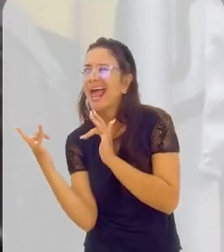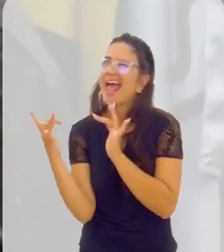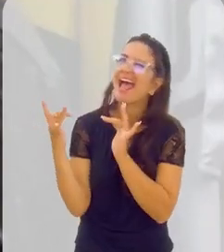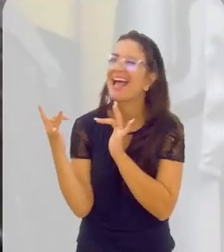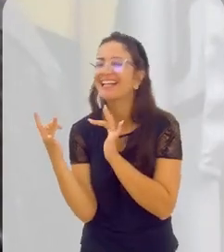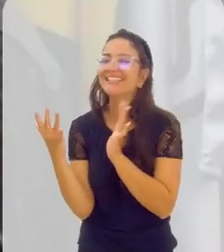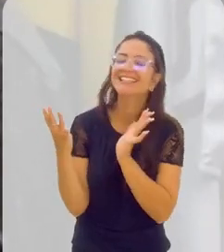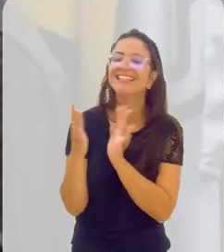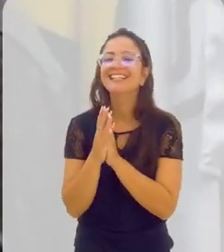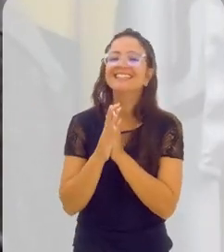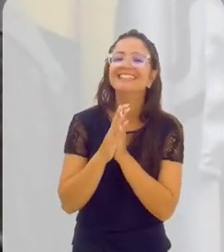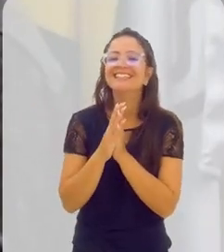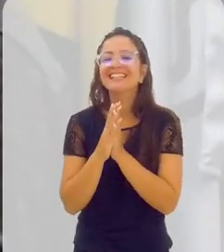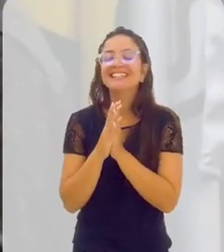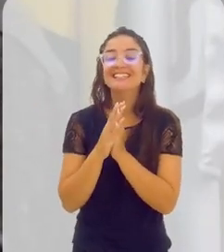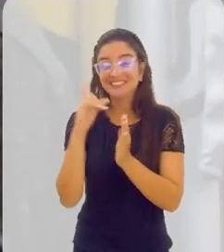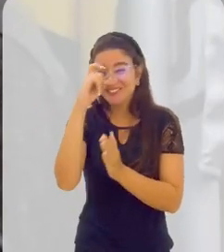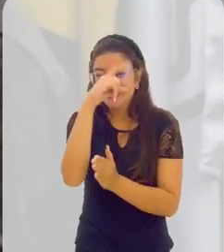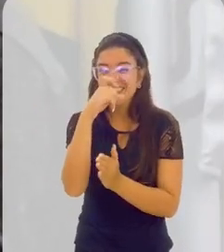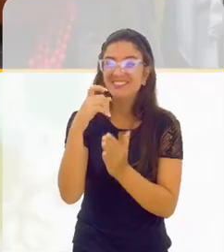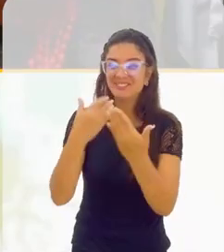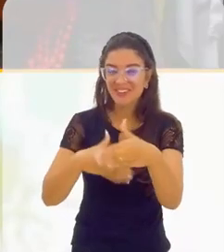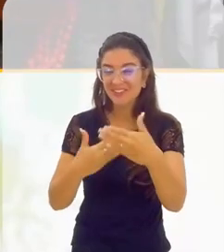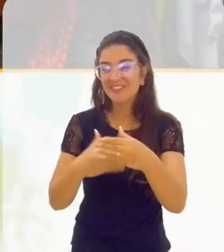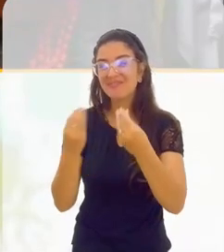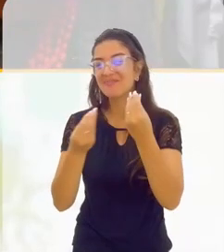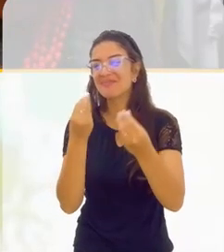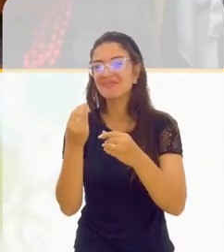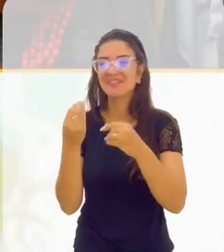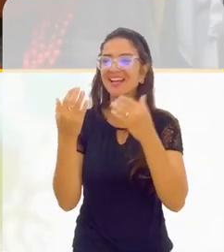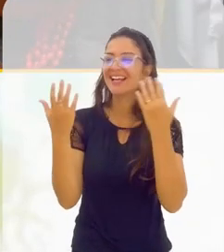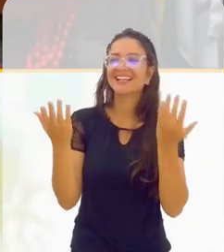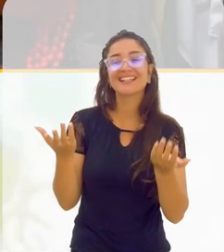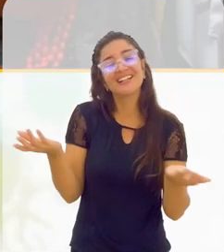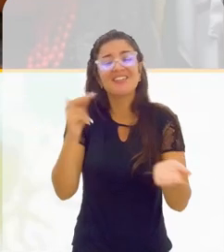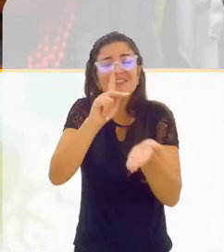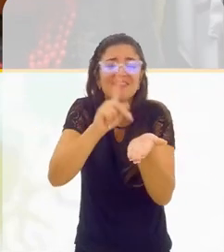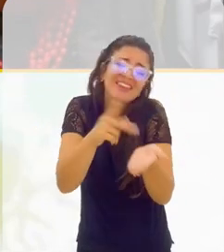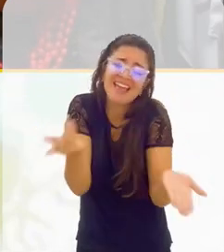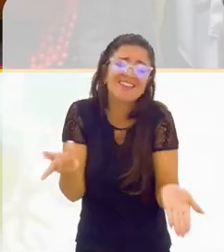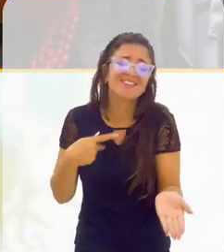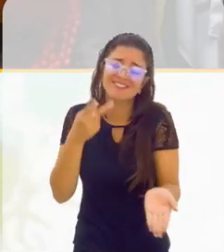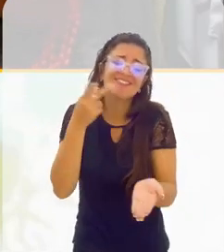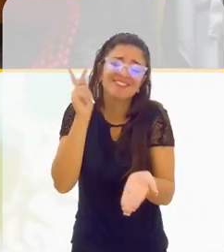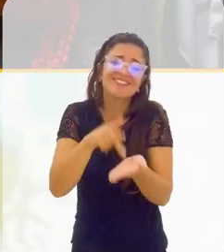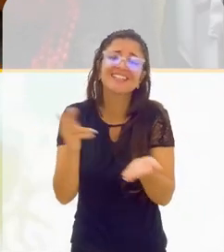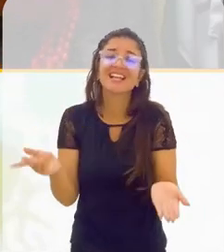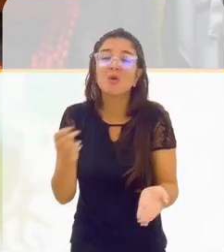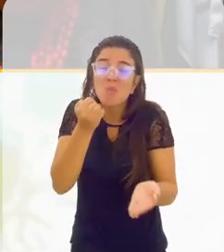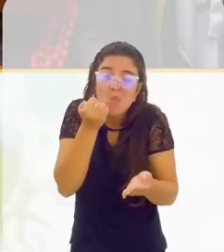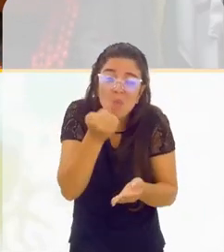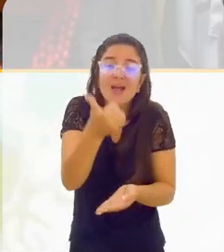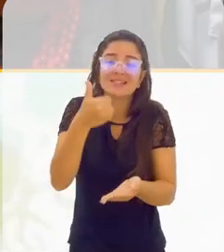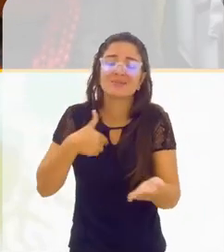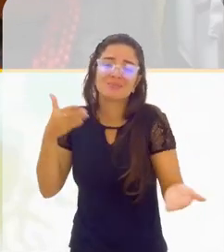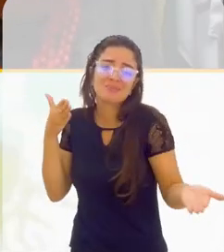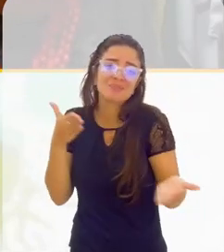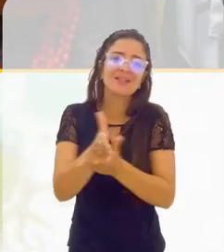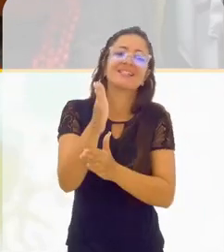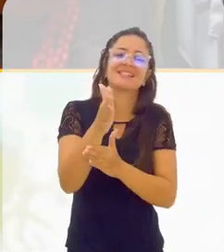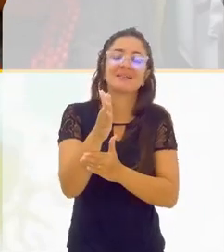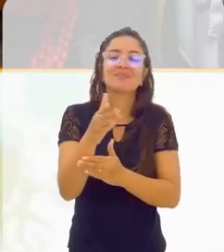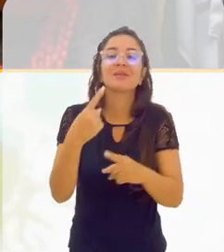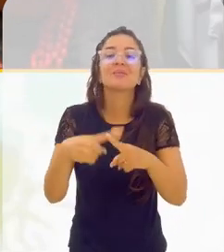namorado eu tava em outra em outra galáxia não tava tão preocupada e eu quase não sei porque eu